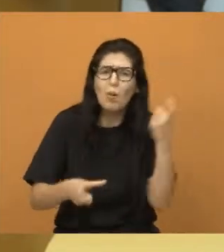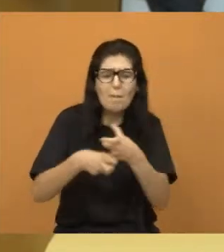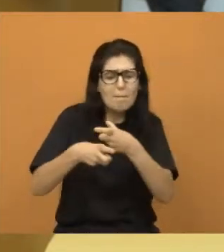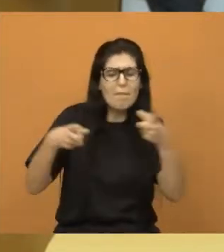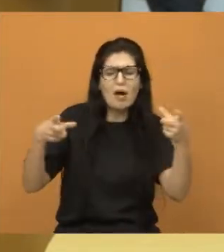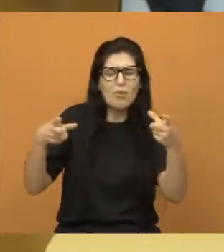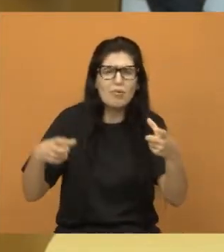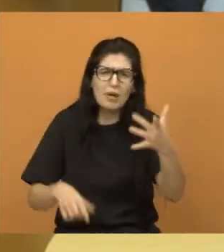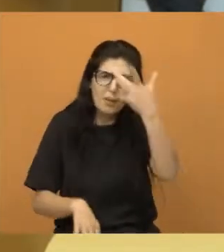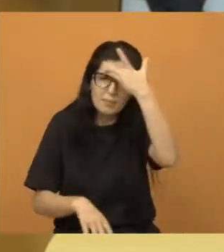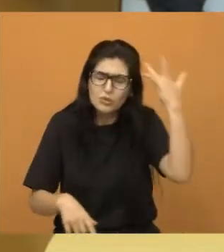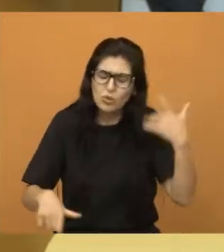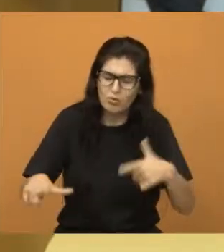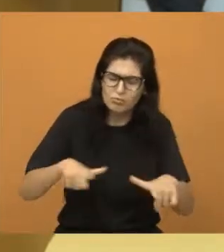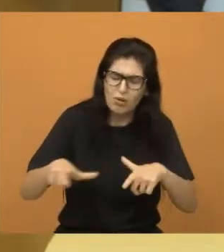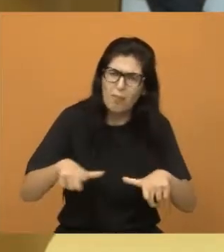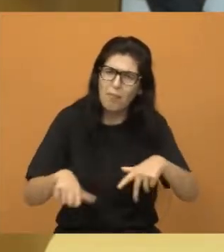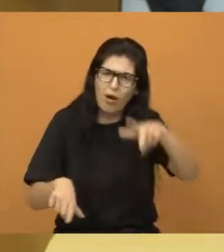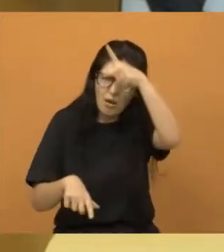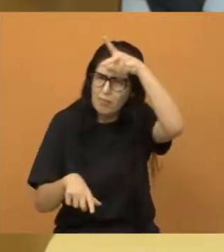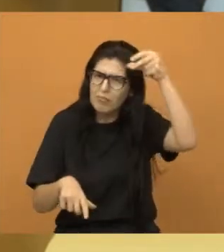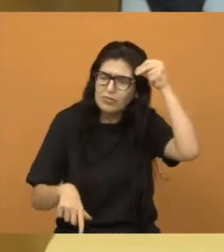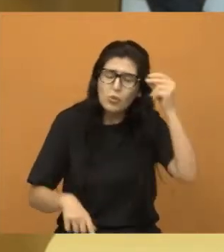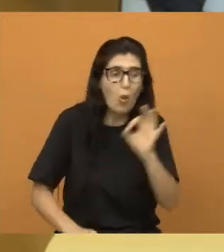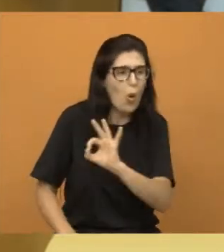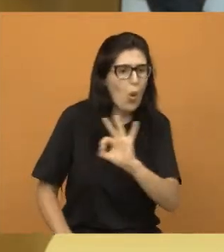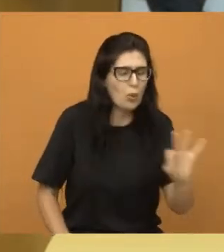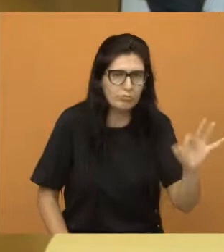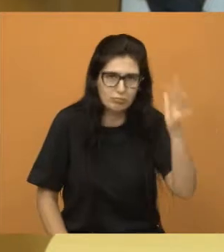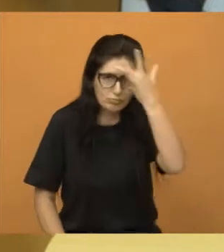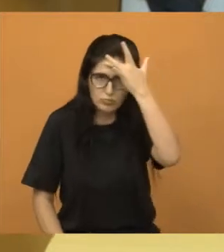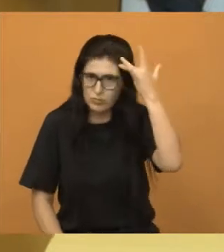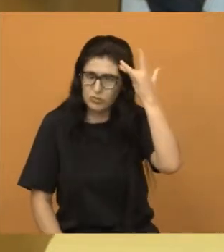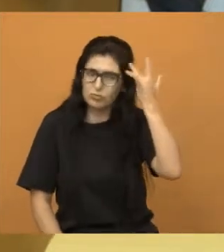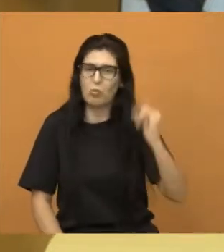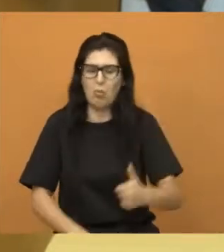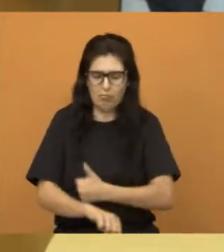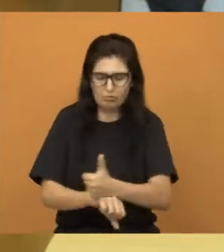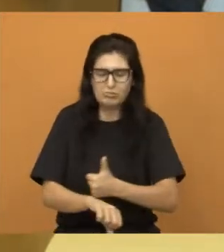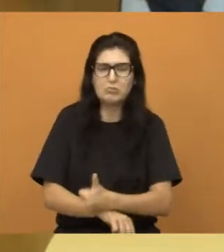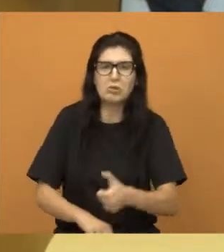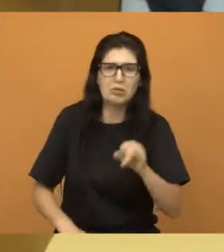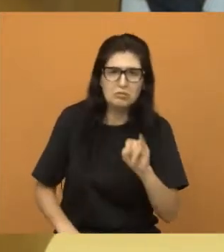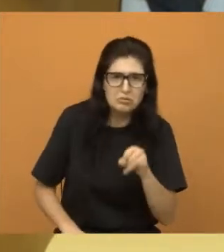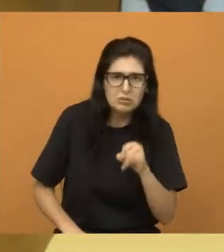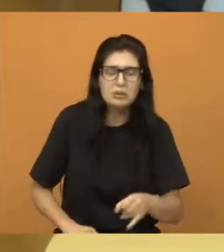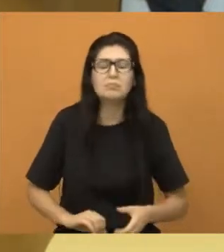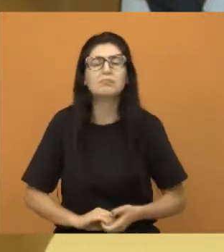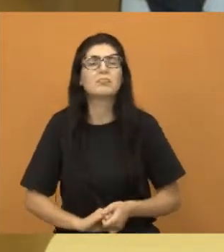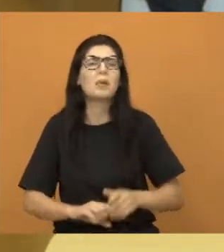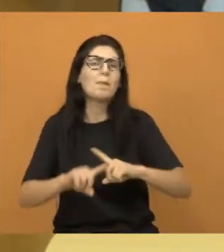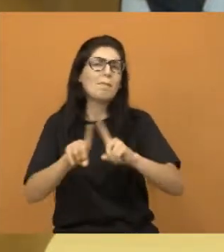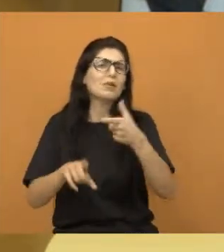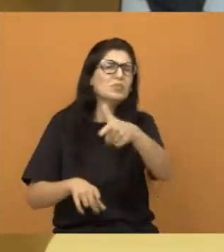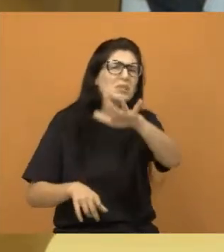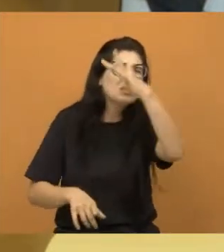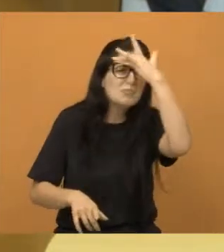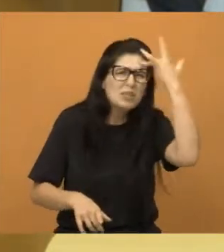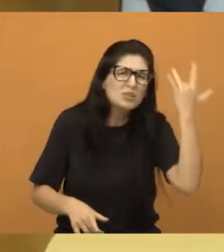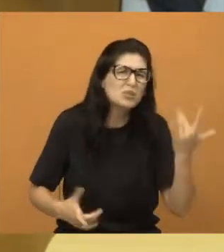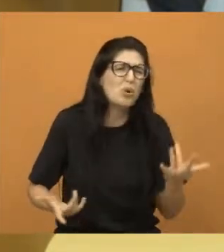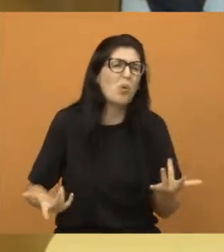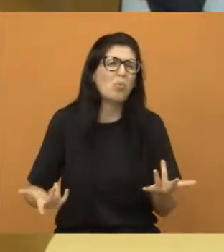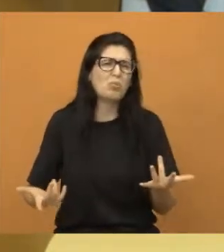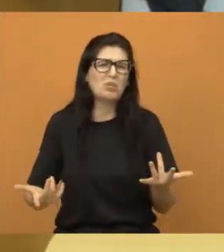grande maioria. Assim como tem alguns que, infelizmente, denigrem, né, Lucimar? Por conta do processo que é